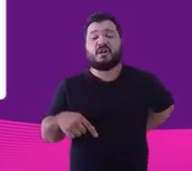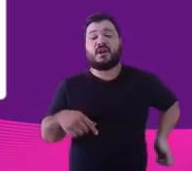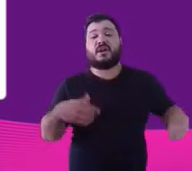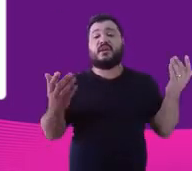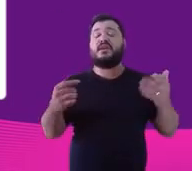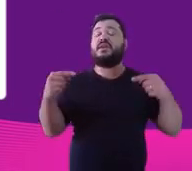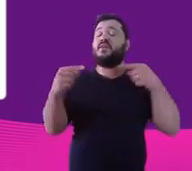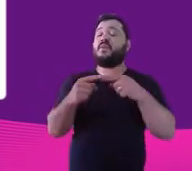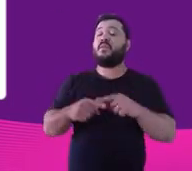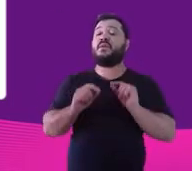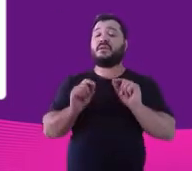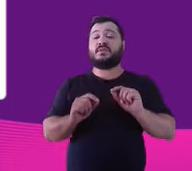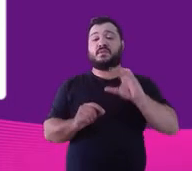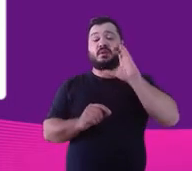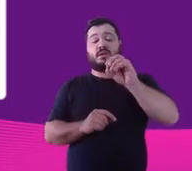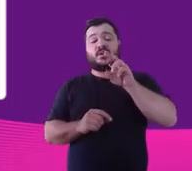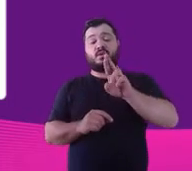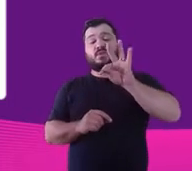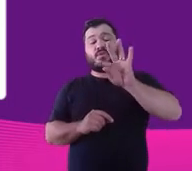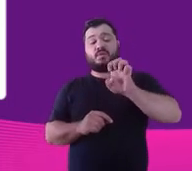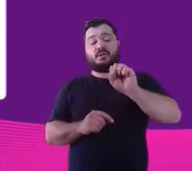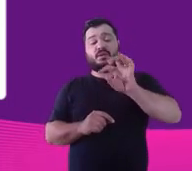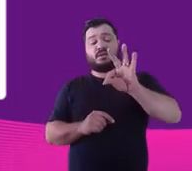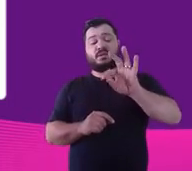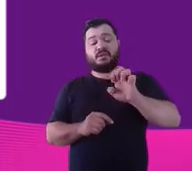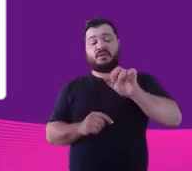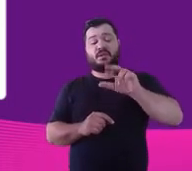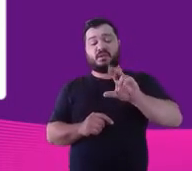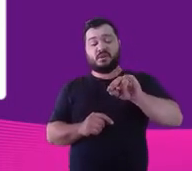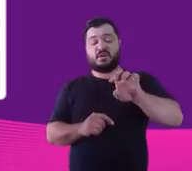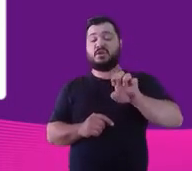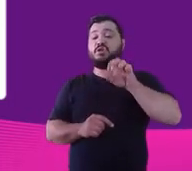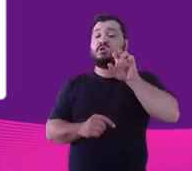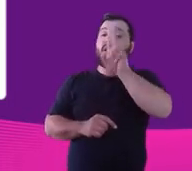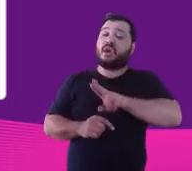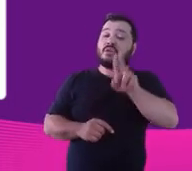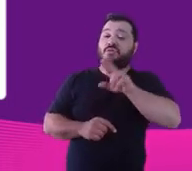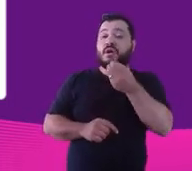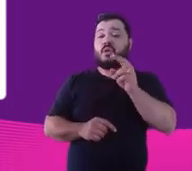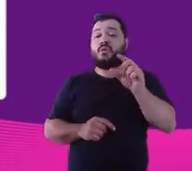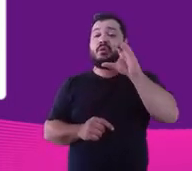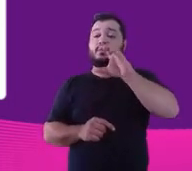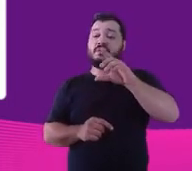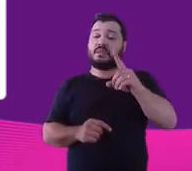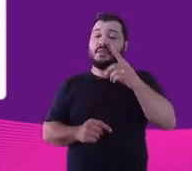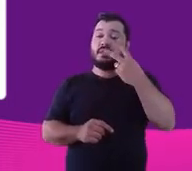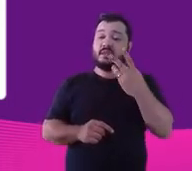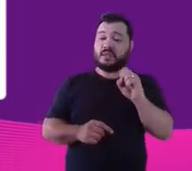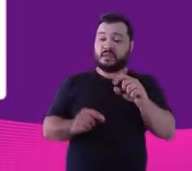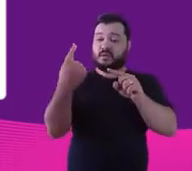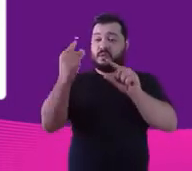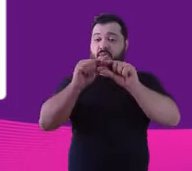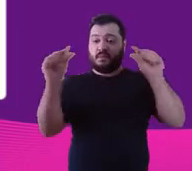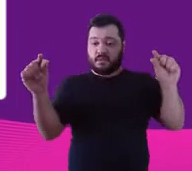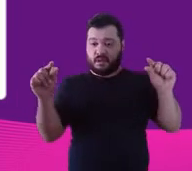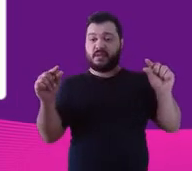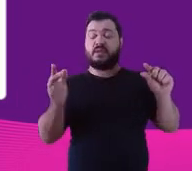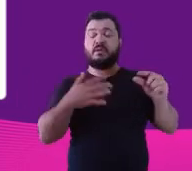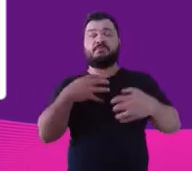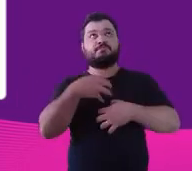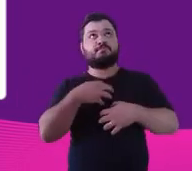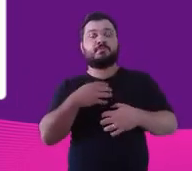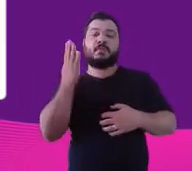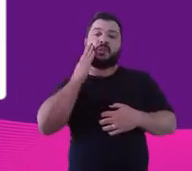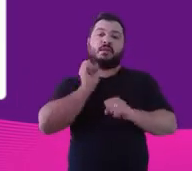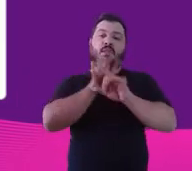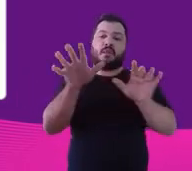ficção com corticosteróide e a questão é do uso ou não do livro de 38 na primeira tá livre a minha sensação